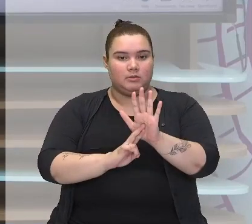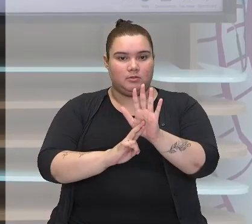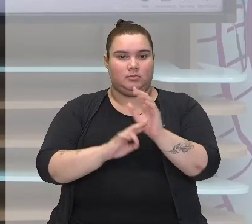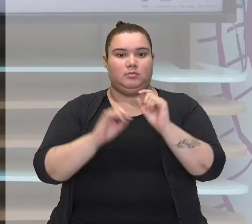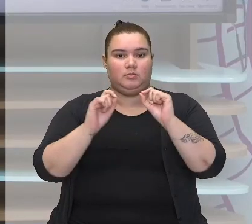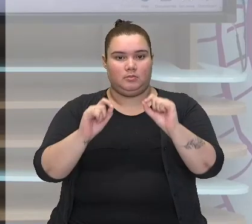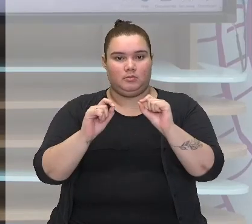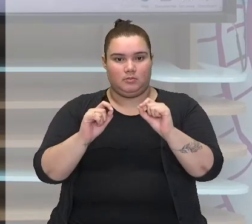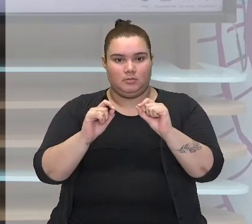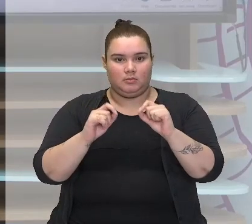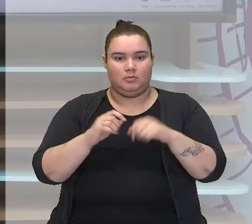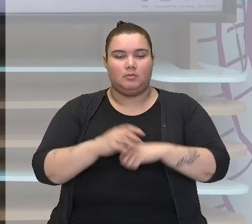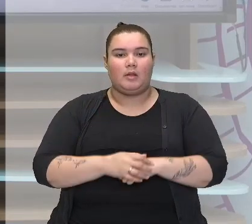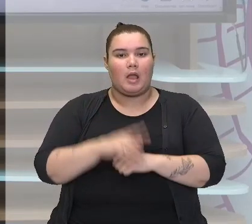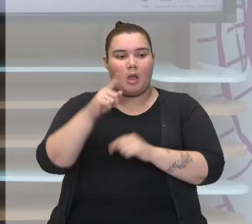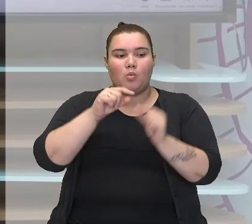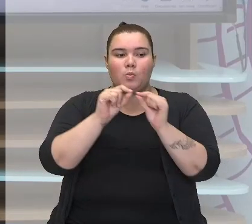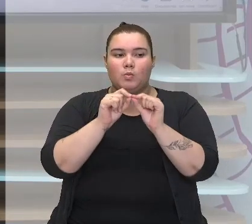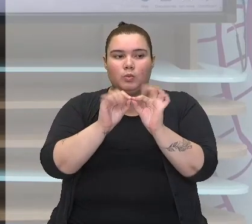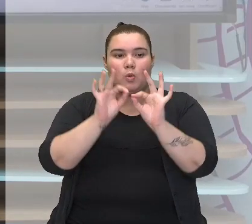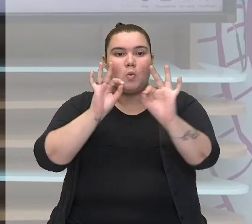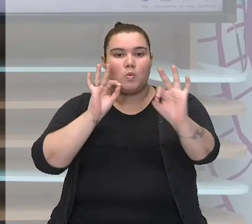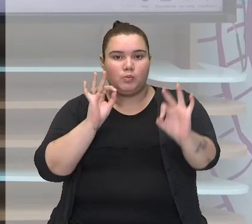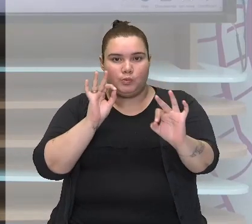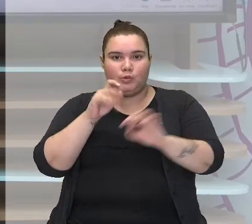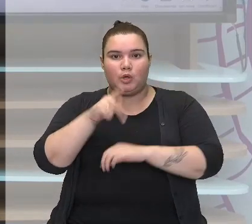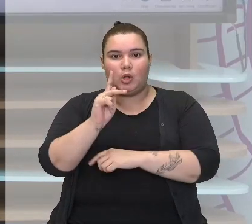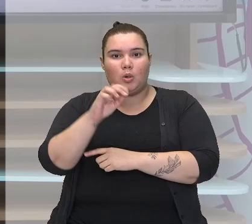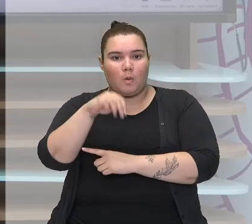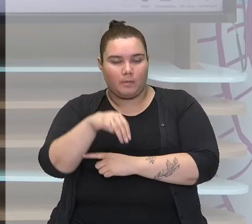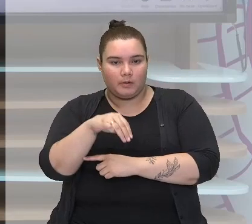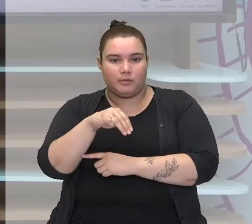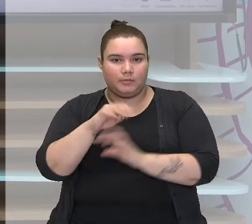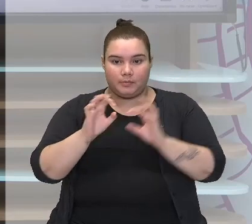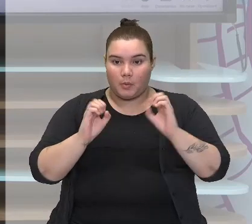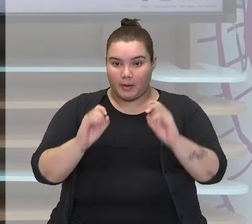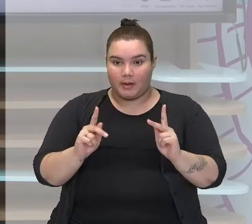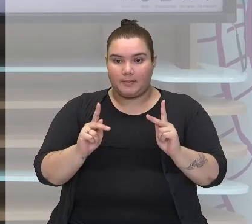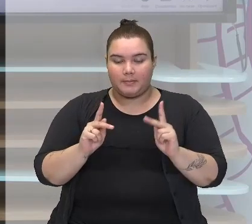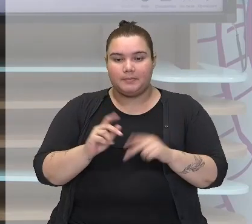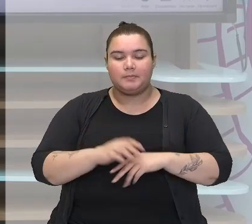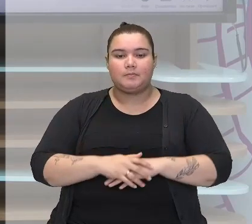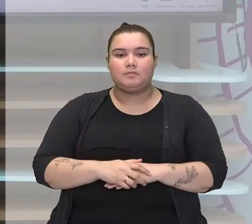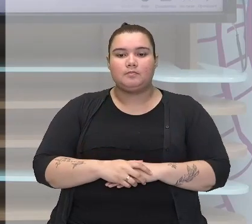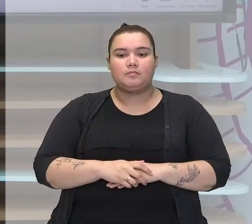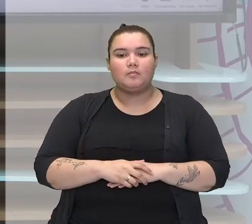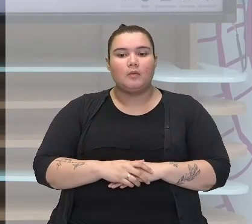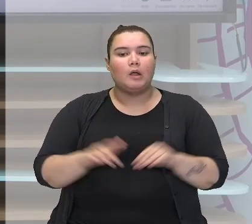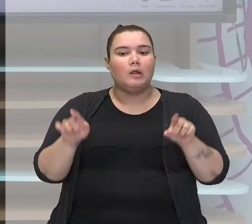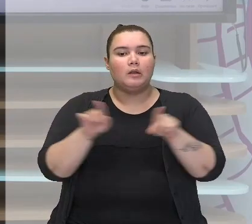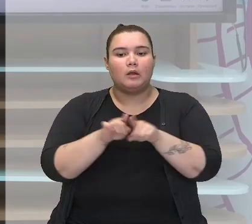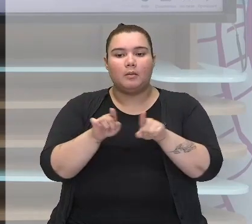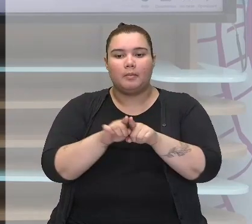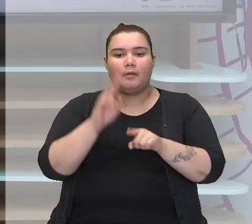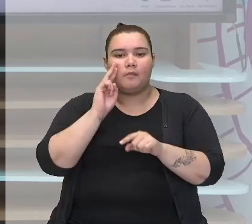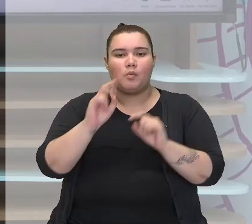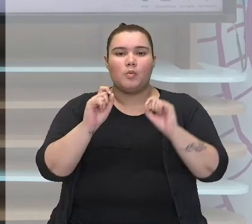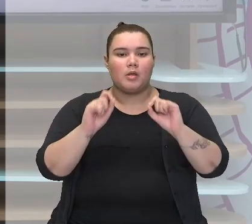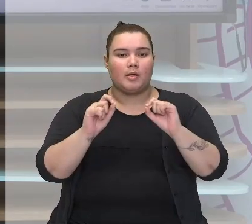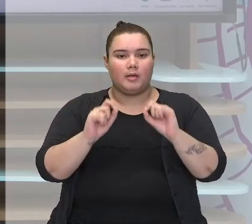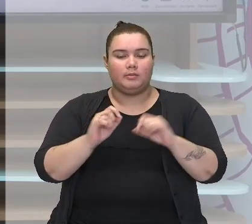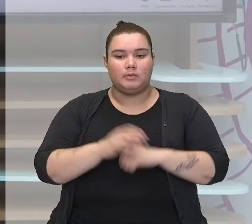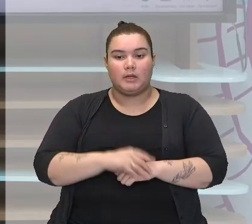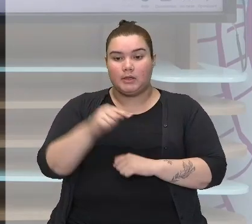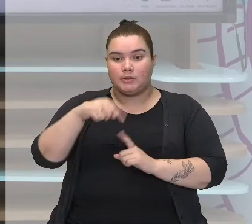grandeza distância. Beleza? Bom, vimos também que essas